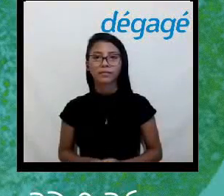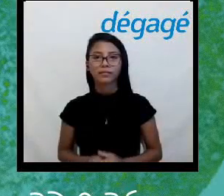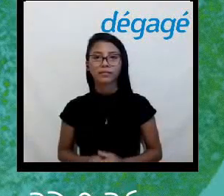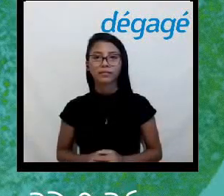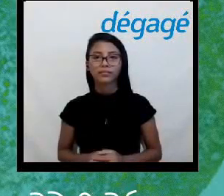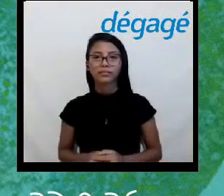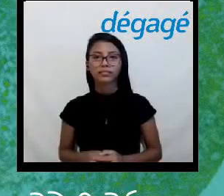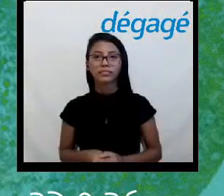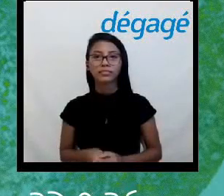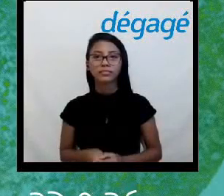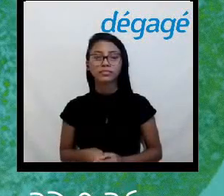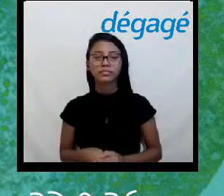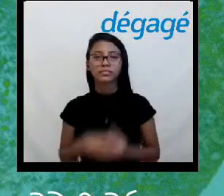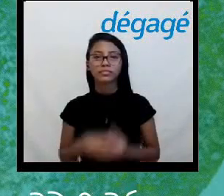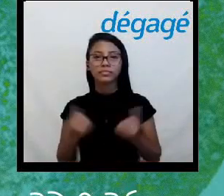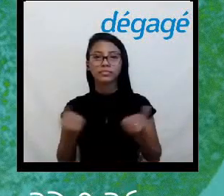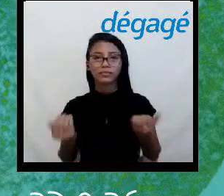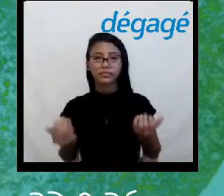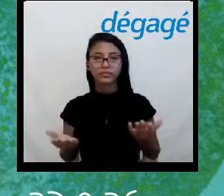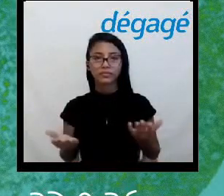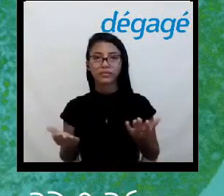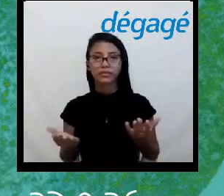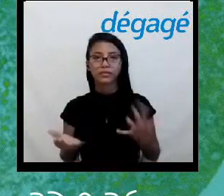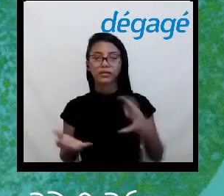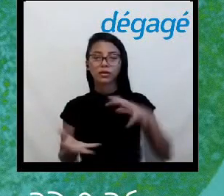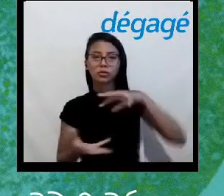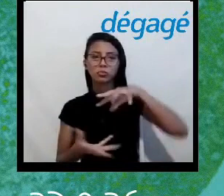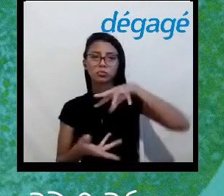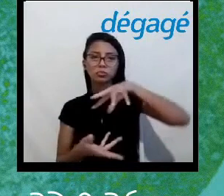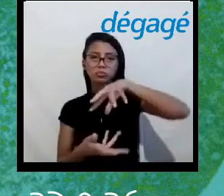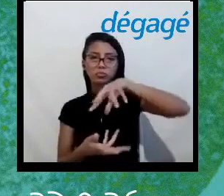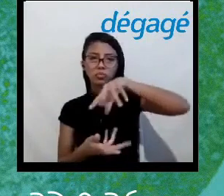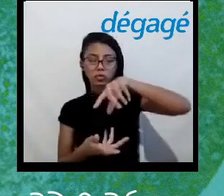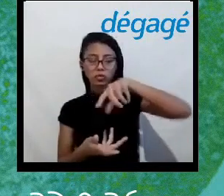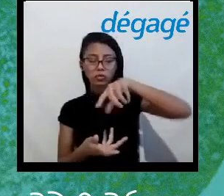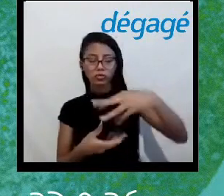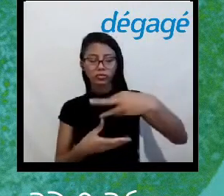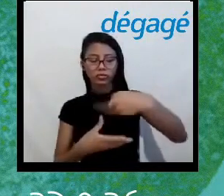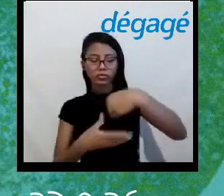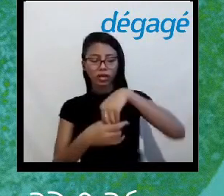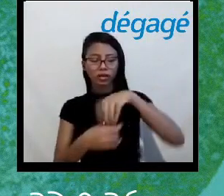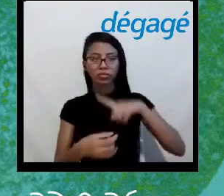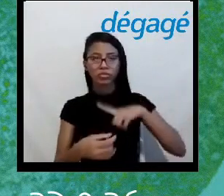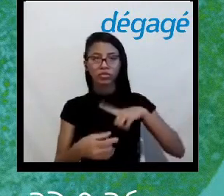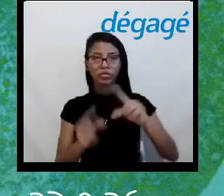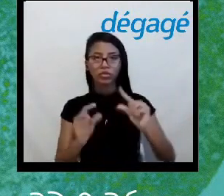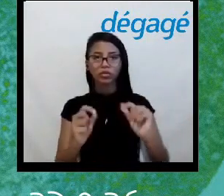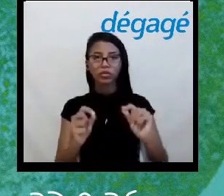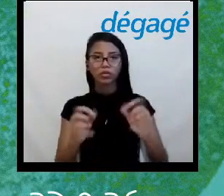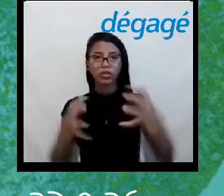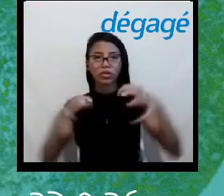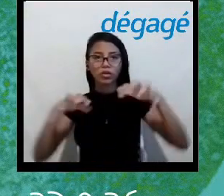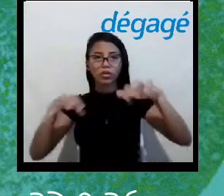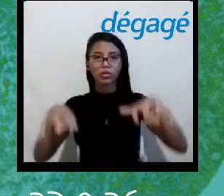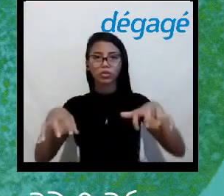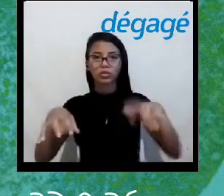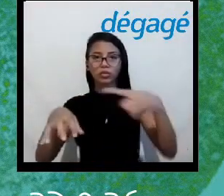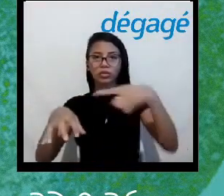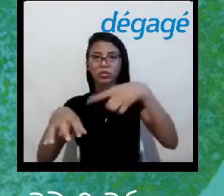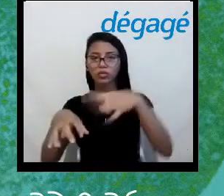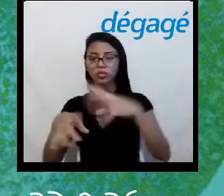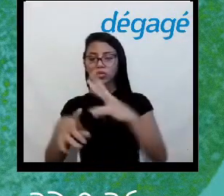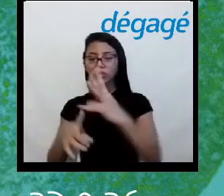os entrelaçamentos entre o mundo da arte e da deficiência, ou da arte e da doença,